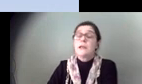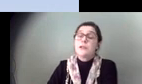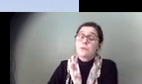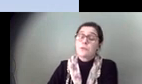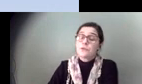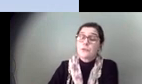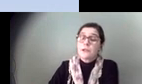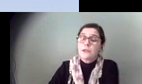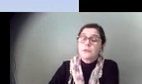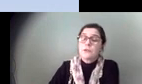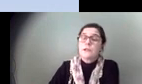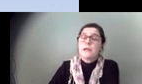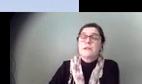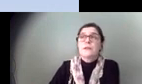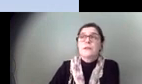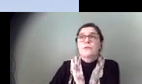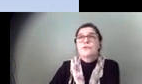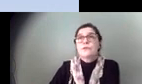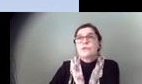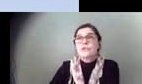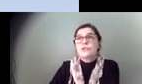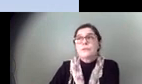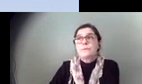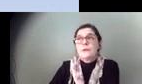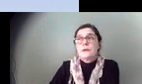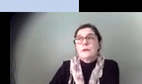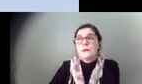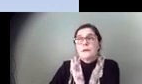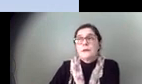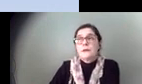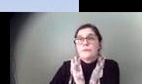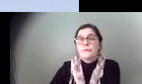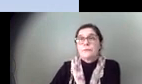ótima e o professor coordenador tem condições de